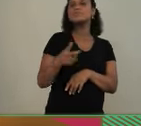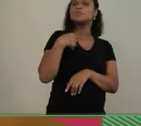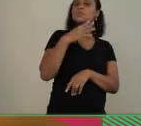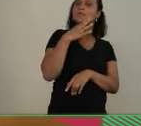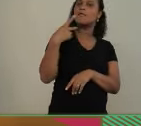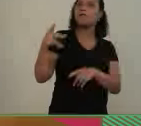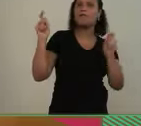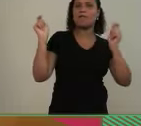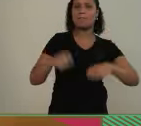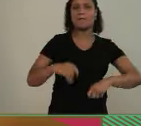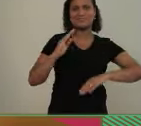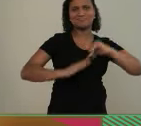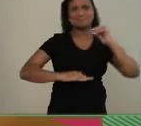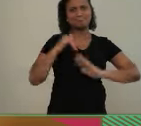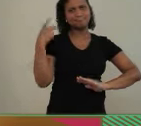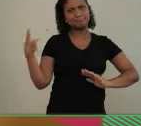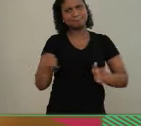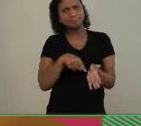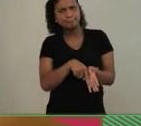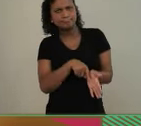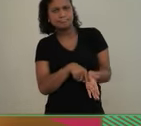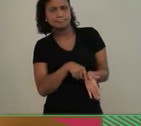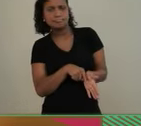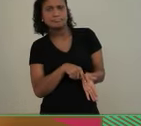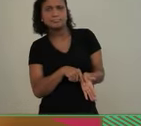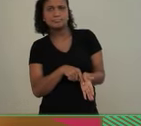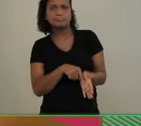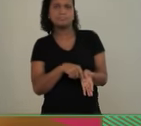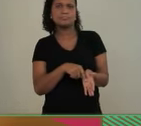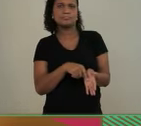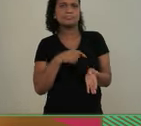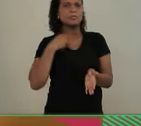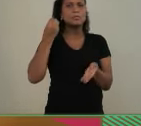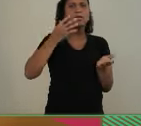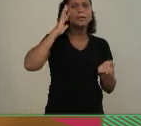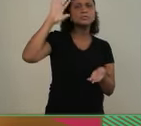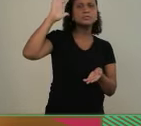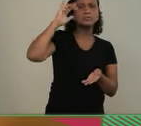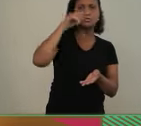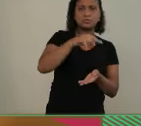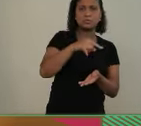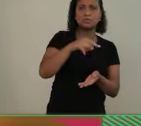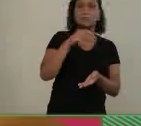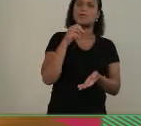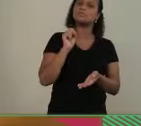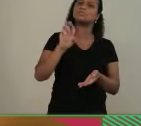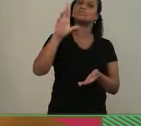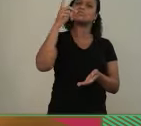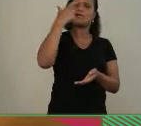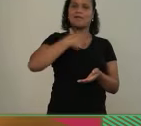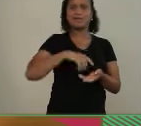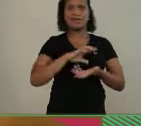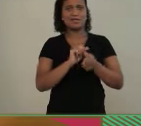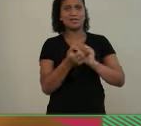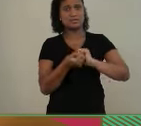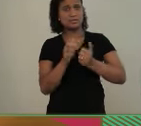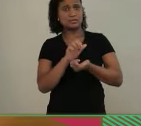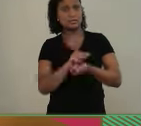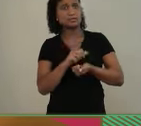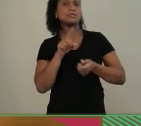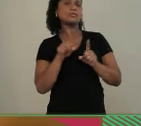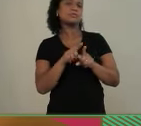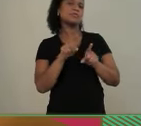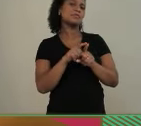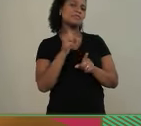porque eu tinha sido orientadora dela no mestrado e conheço, e como desde sempre eu conheci a capacidade